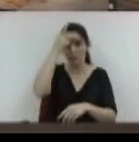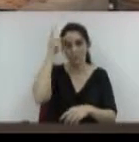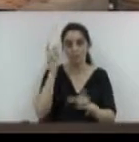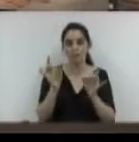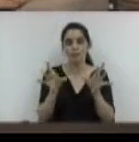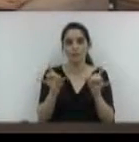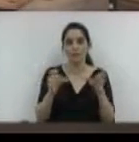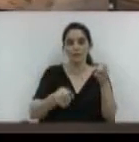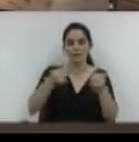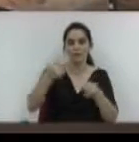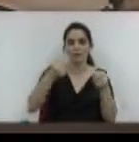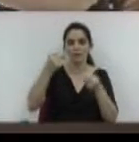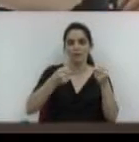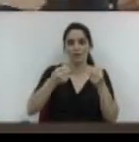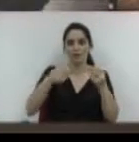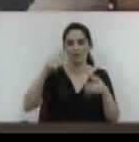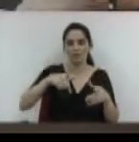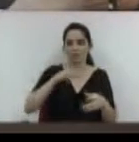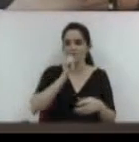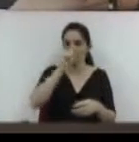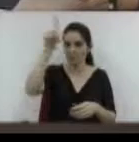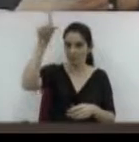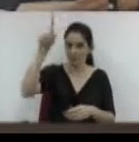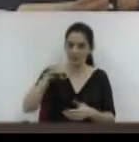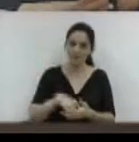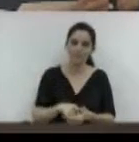Autor, vereador Edivaldo Soares Antunes.